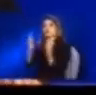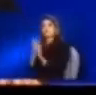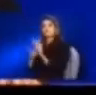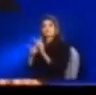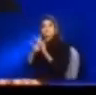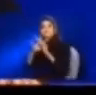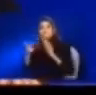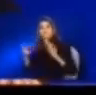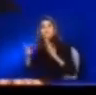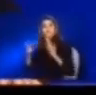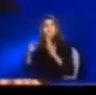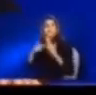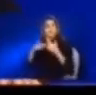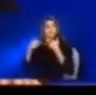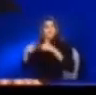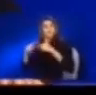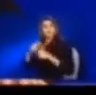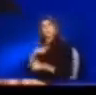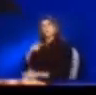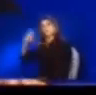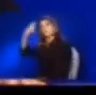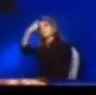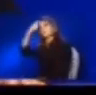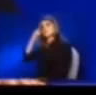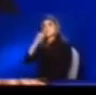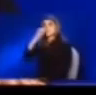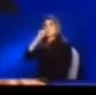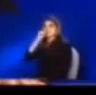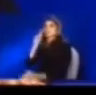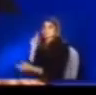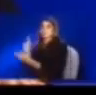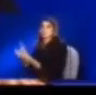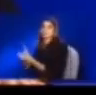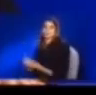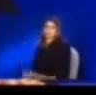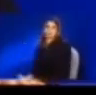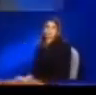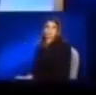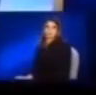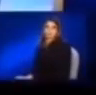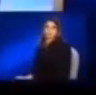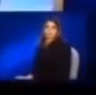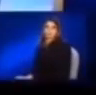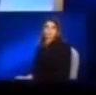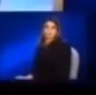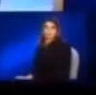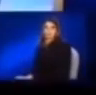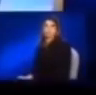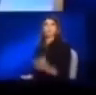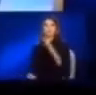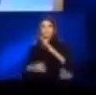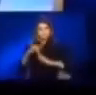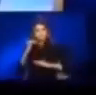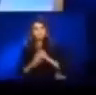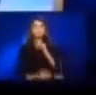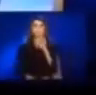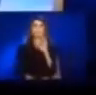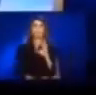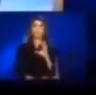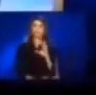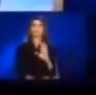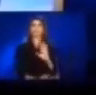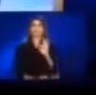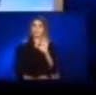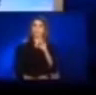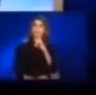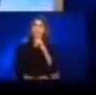sempre que o trabalhador estiver exposto ao risco biológico. Então é uma questão técnica. Técnica. Não é